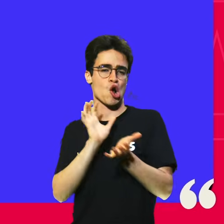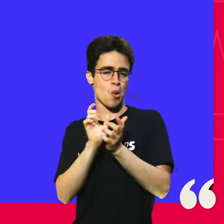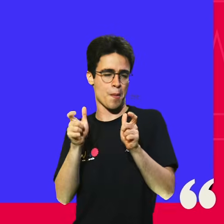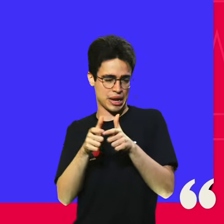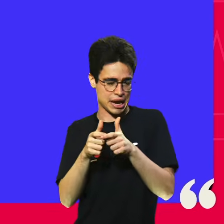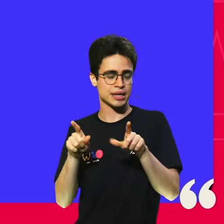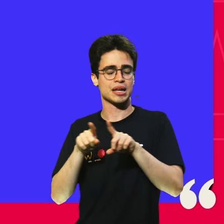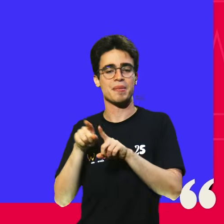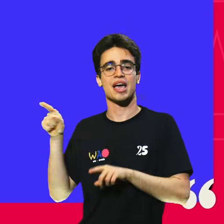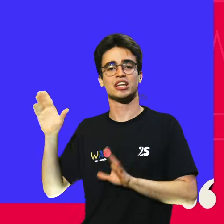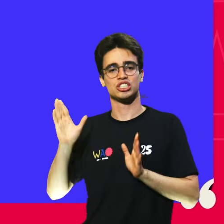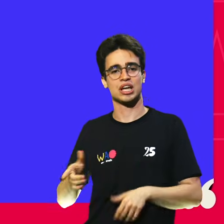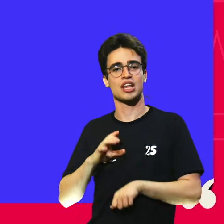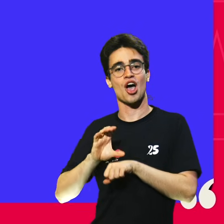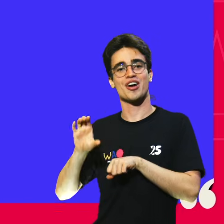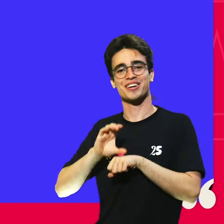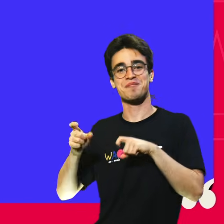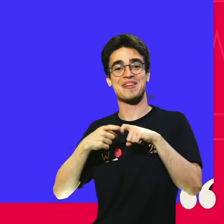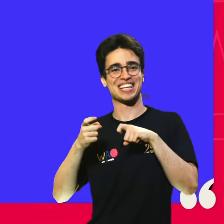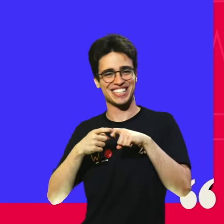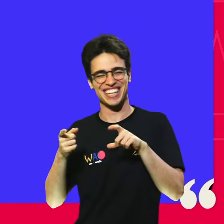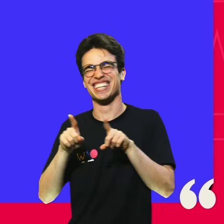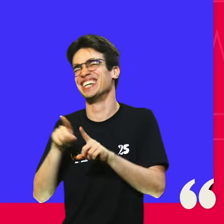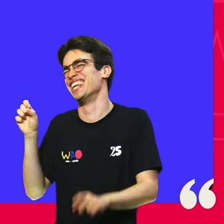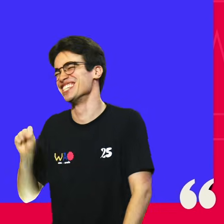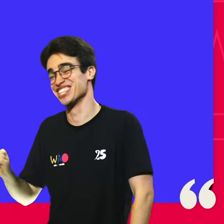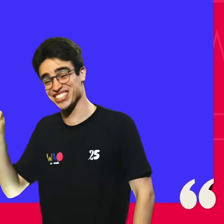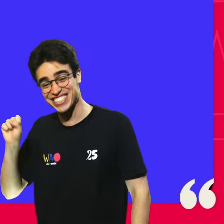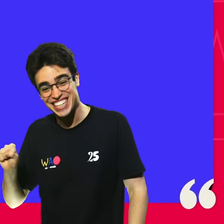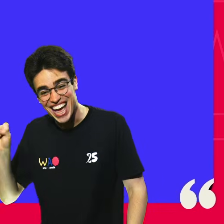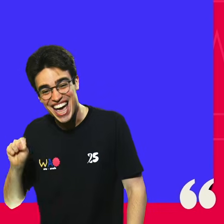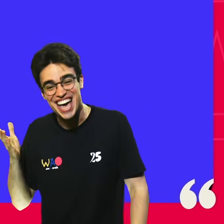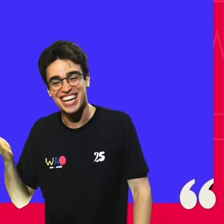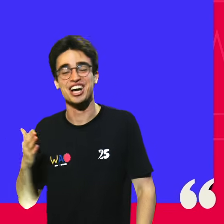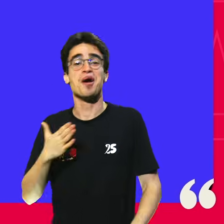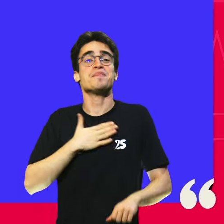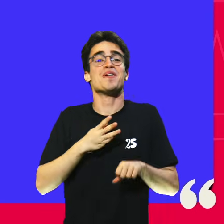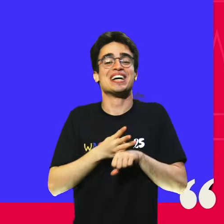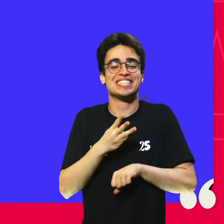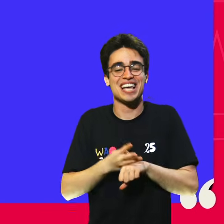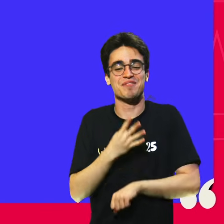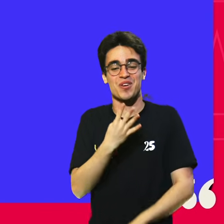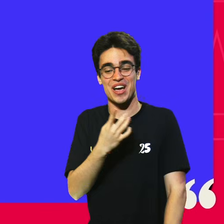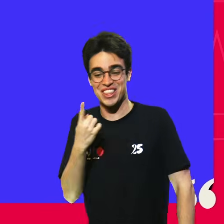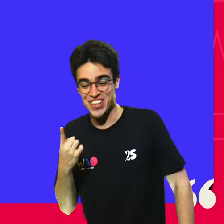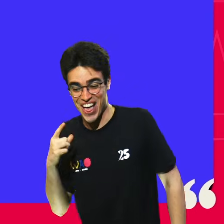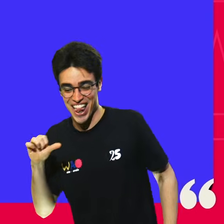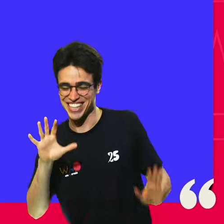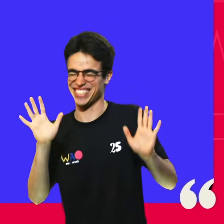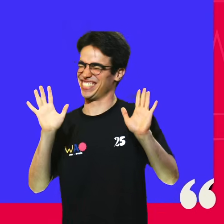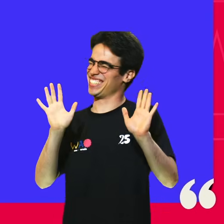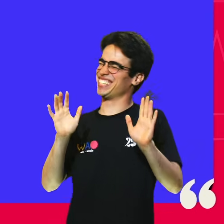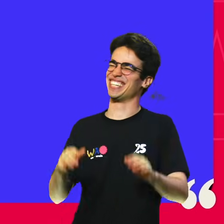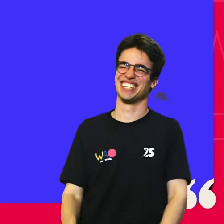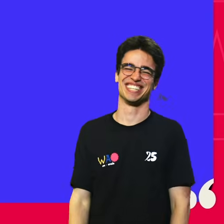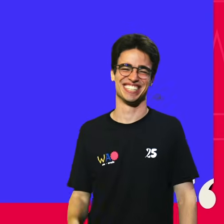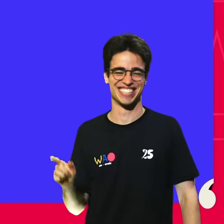está cursando medicina e solteiro. Meu WhatsApp é 419.